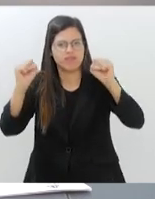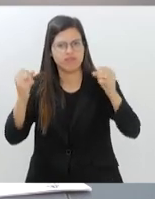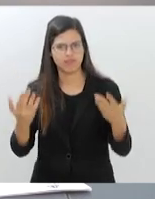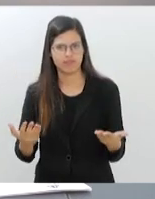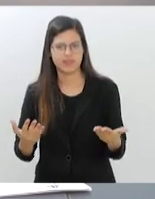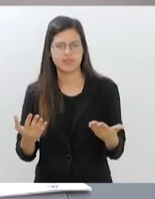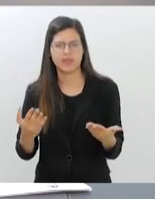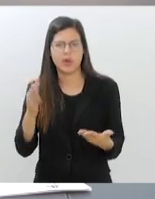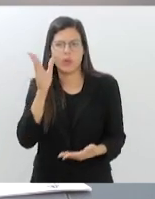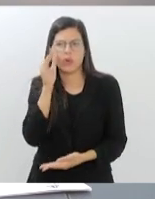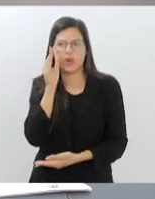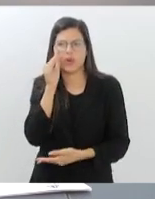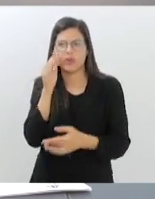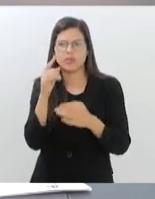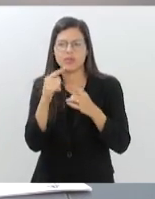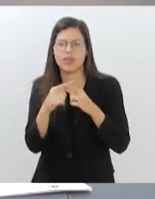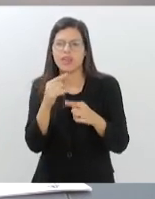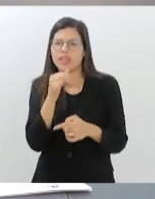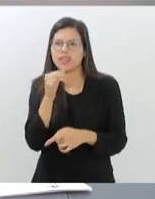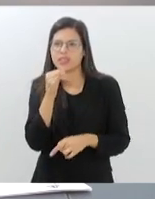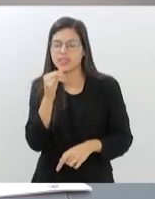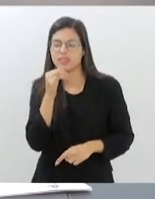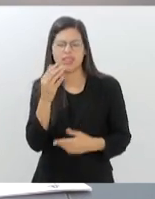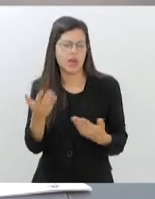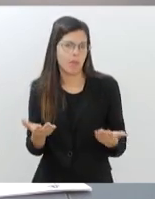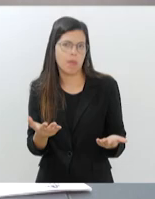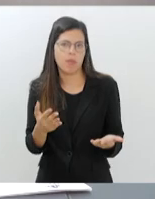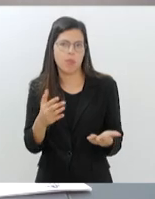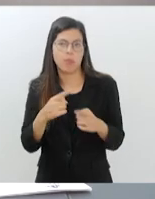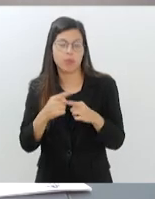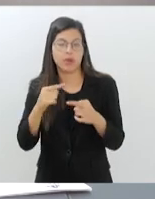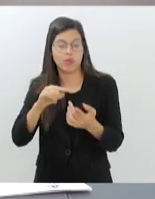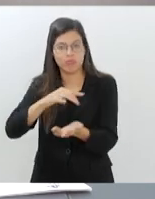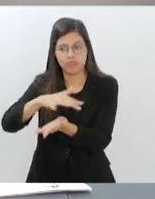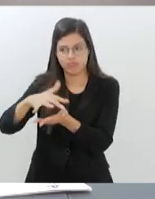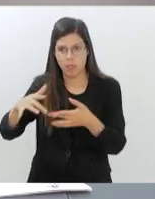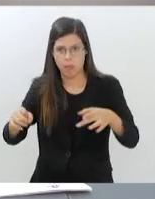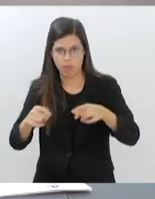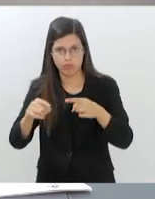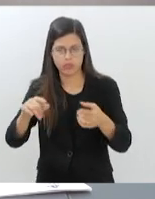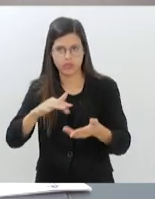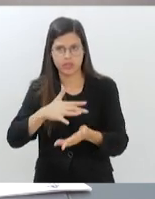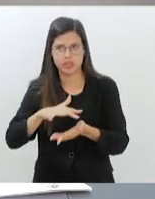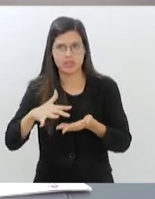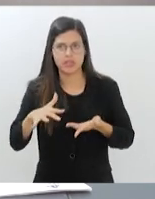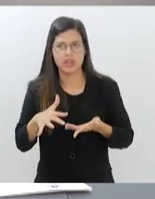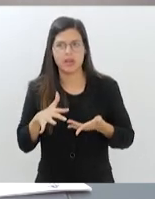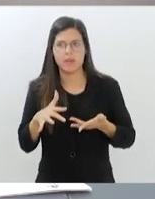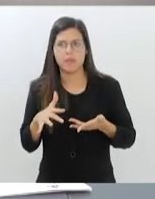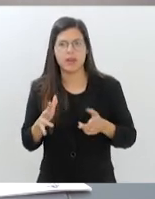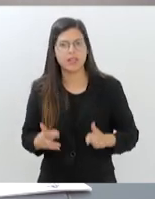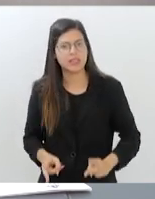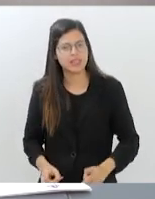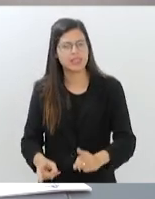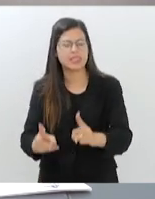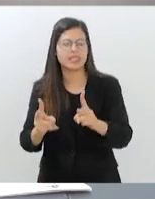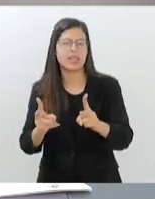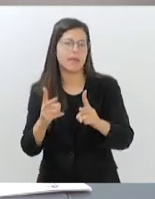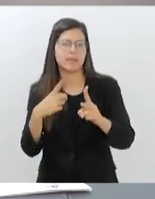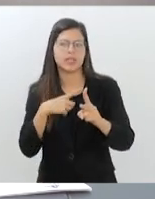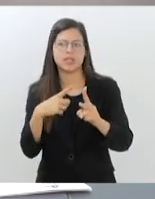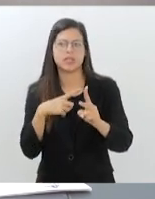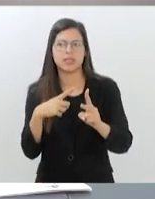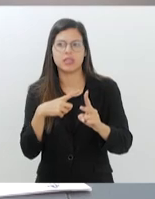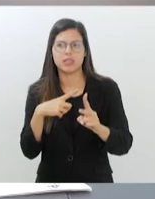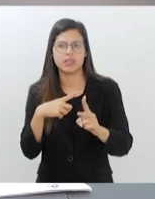porque os samas em ros eu tô nesse exemplo ele tem sempre eh eh as expressões em em